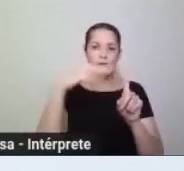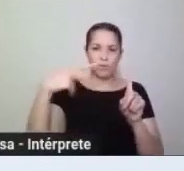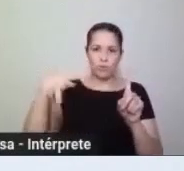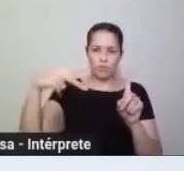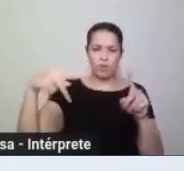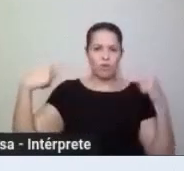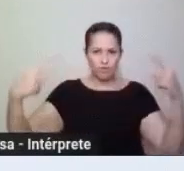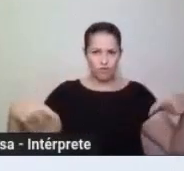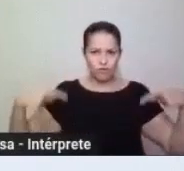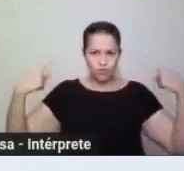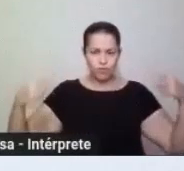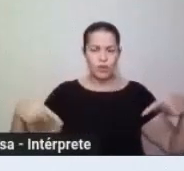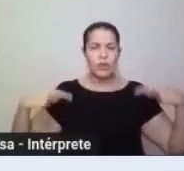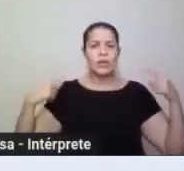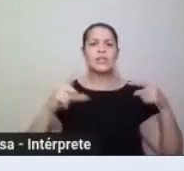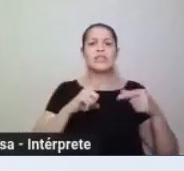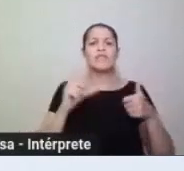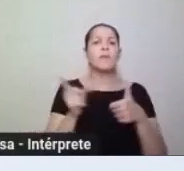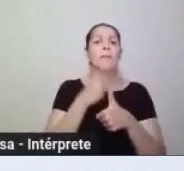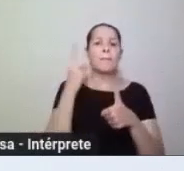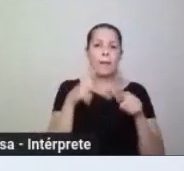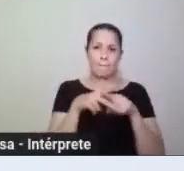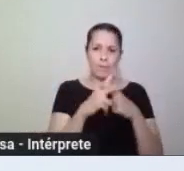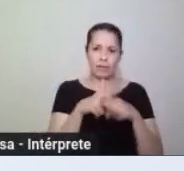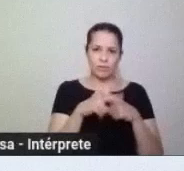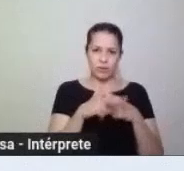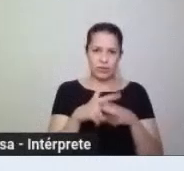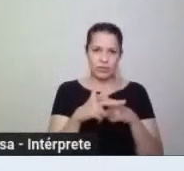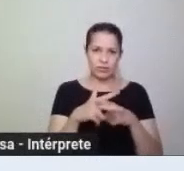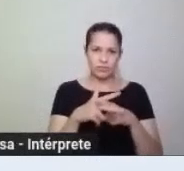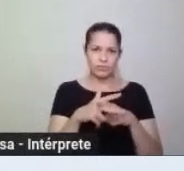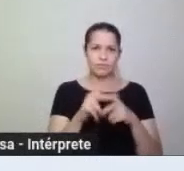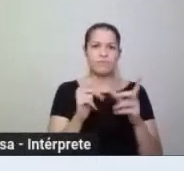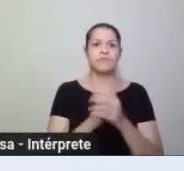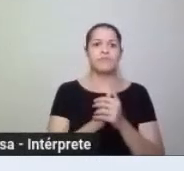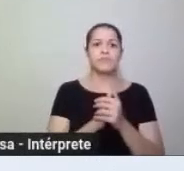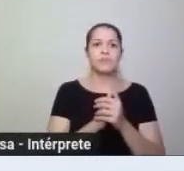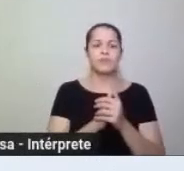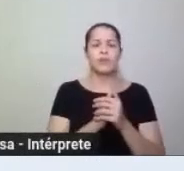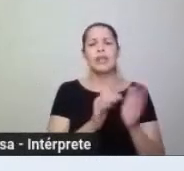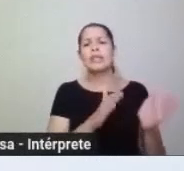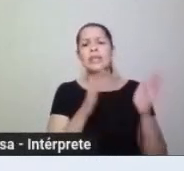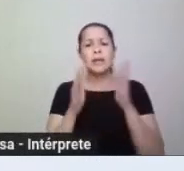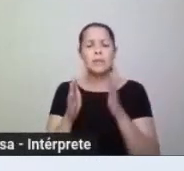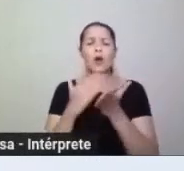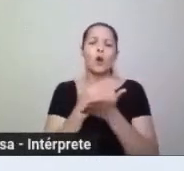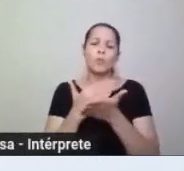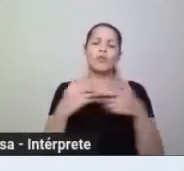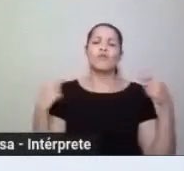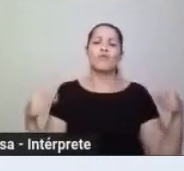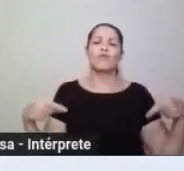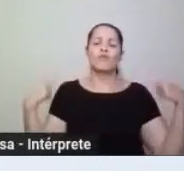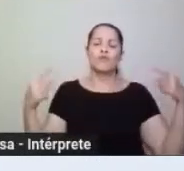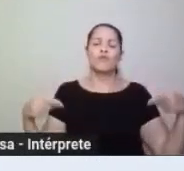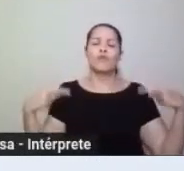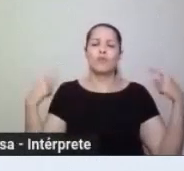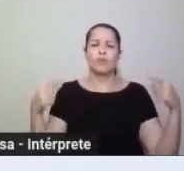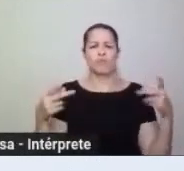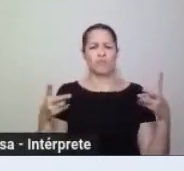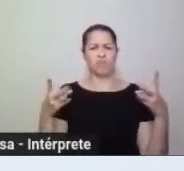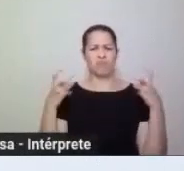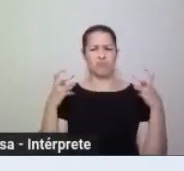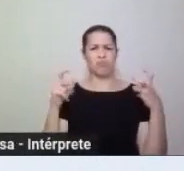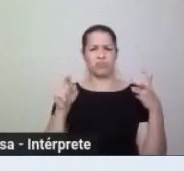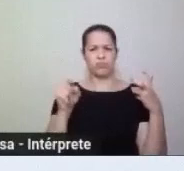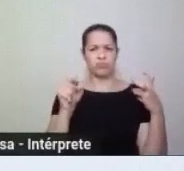gente nota onde teve a primeira manutenção preventiva. E logo que rodou, o comportamento